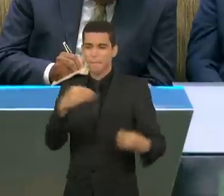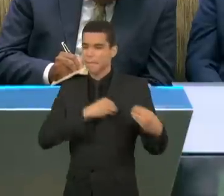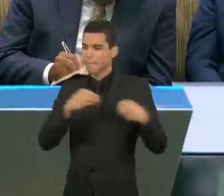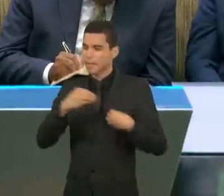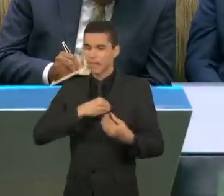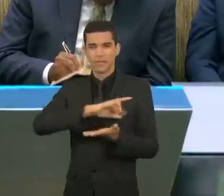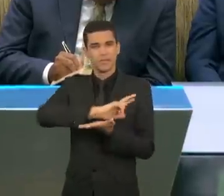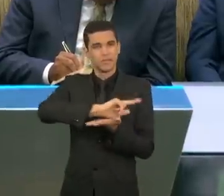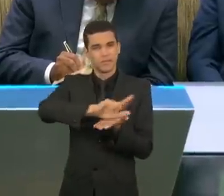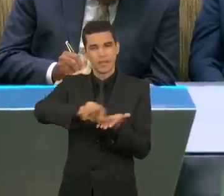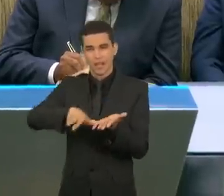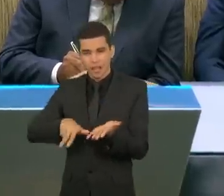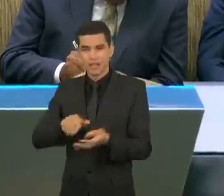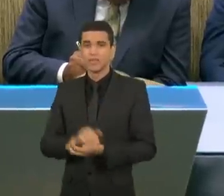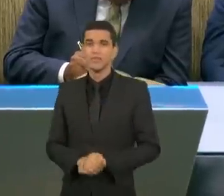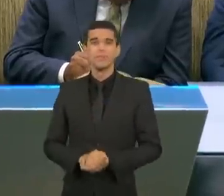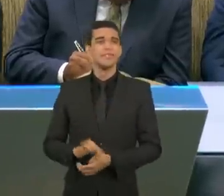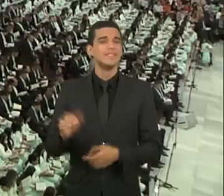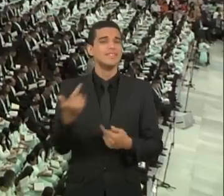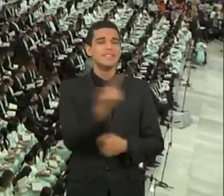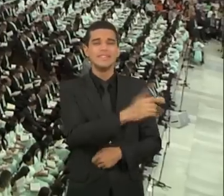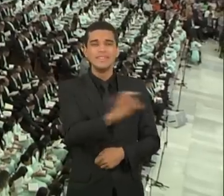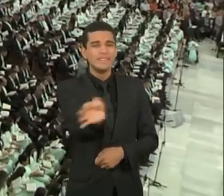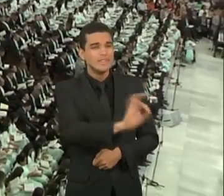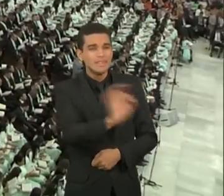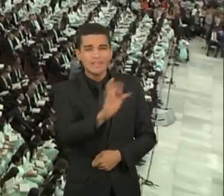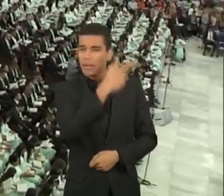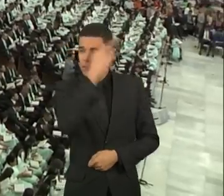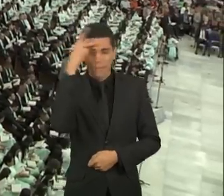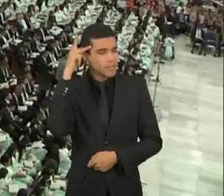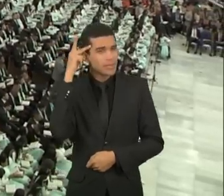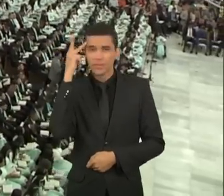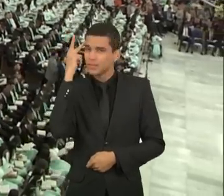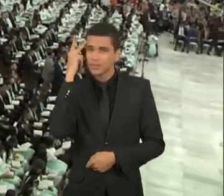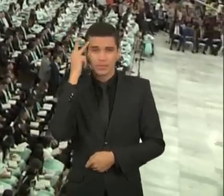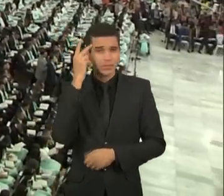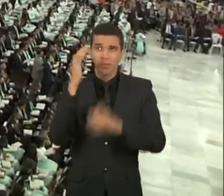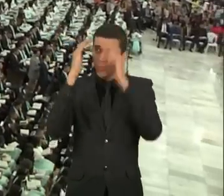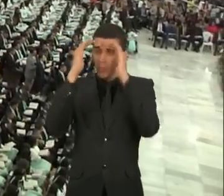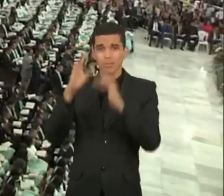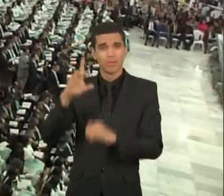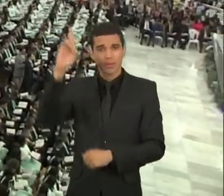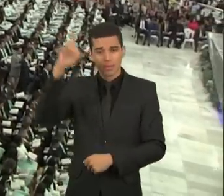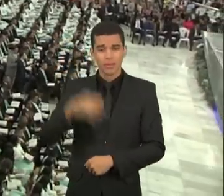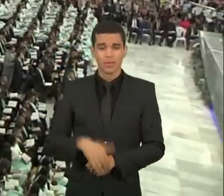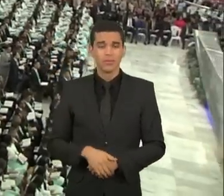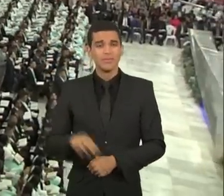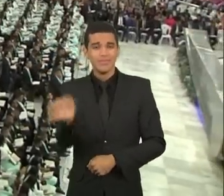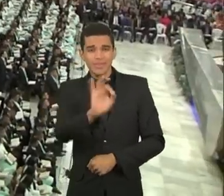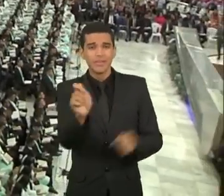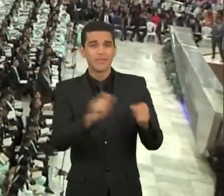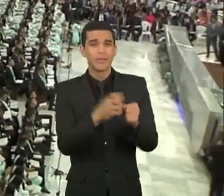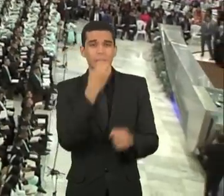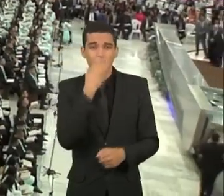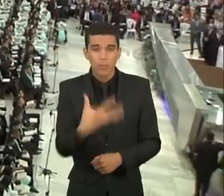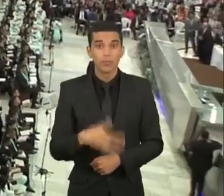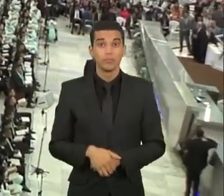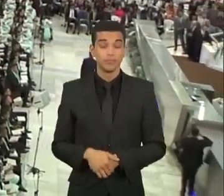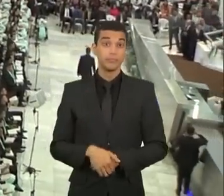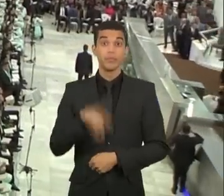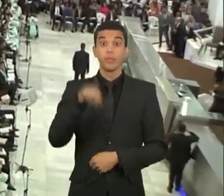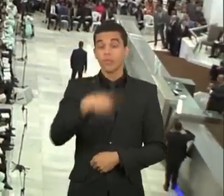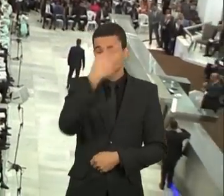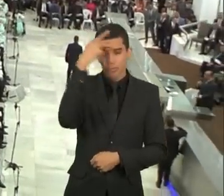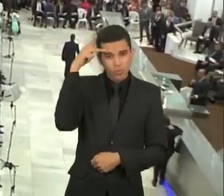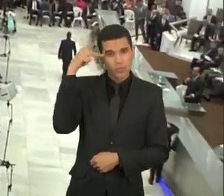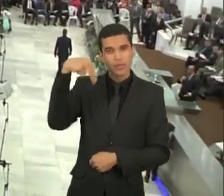há ninguém que faça o bem. O que é que está dizendo o homem inércio, o homem que não tem entendimento, o homem que não